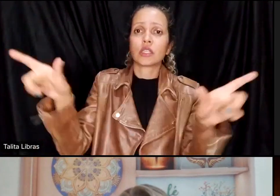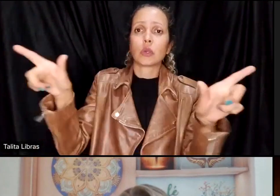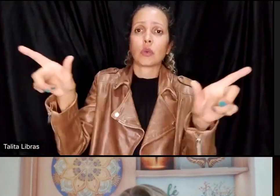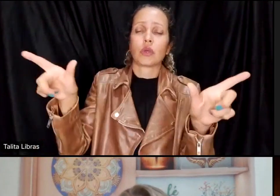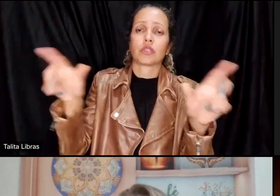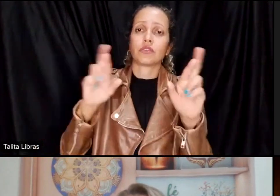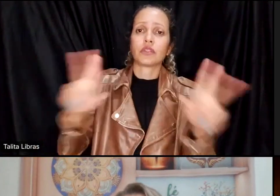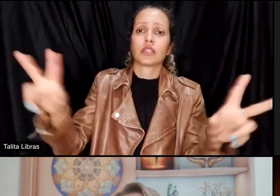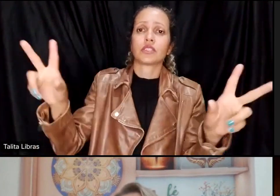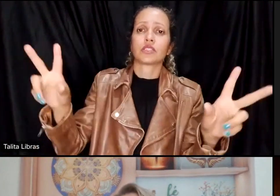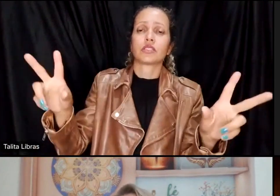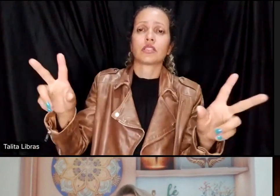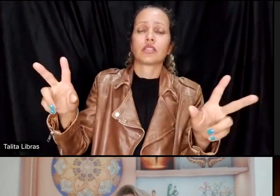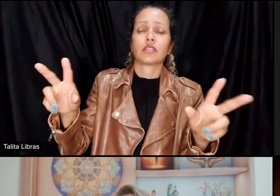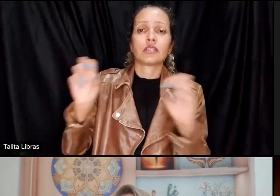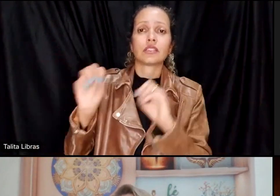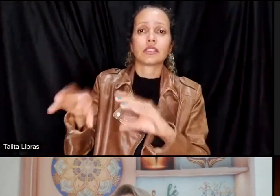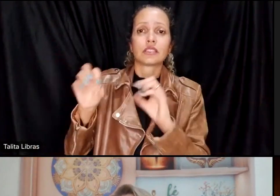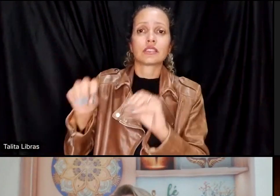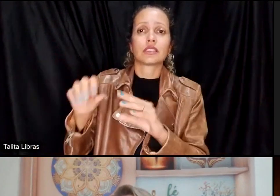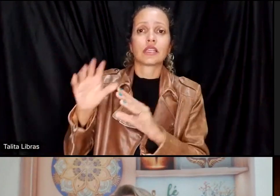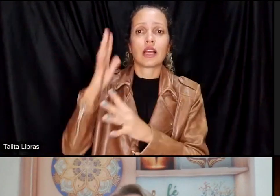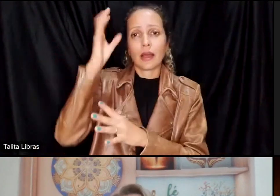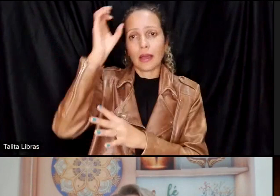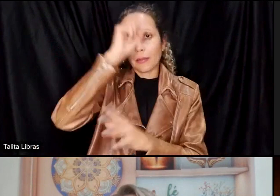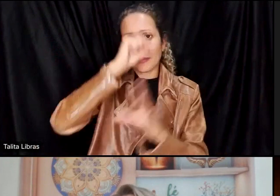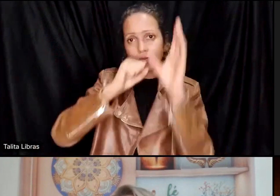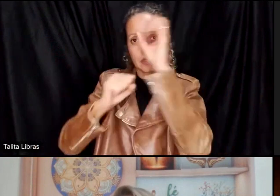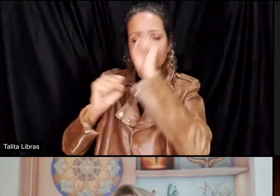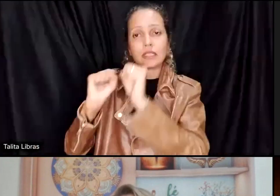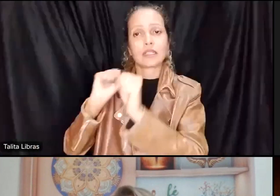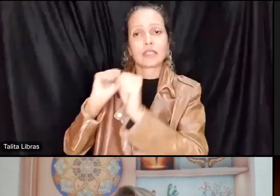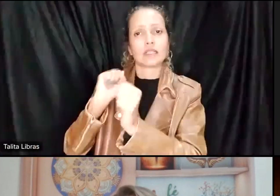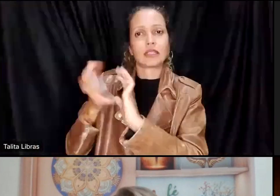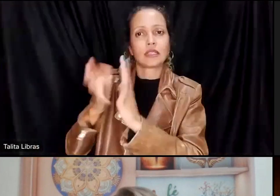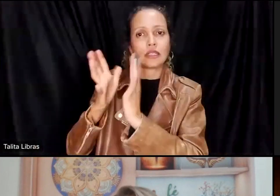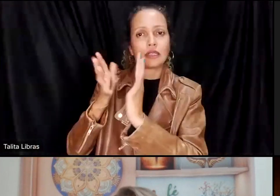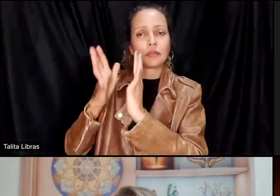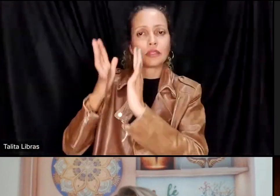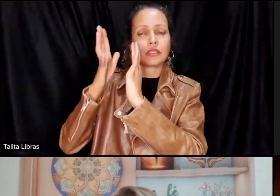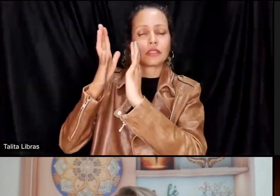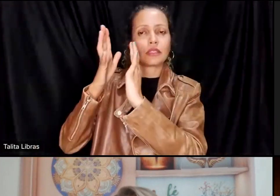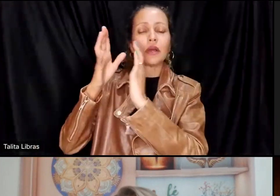Libras para que ela possa se desenvolver como qualquer outra criança.